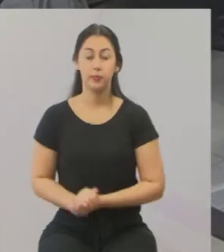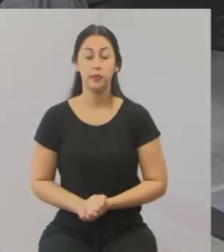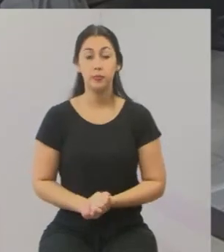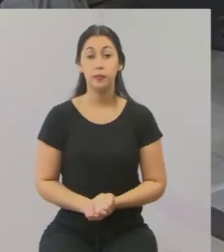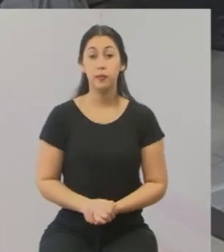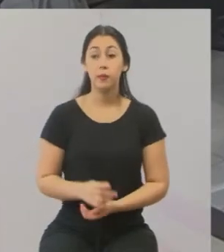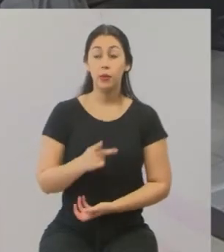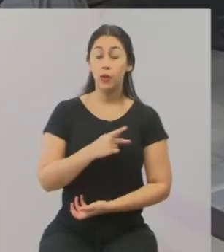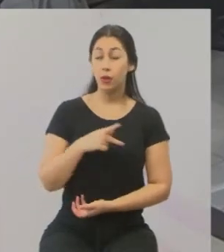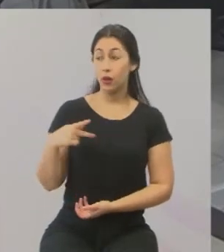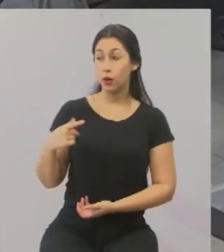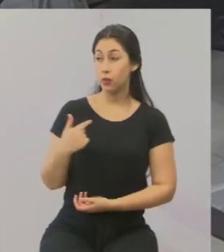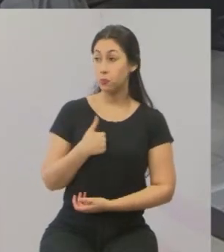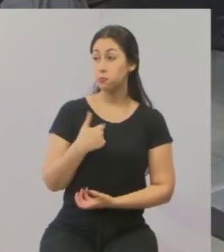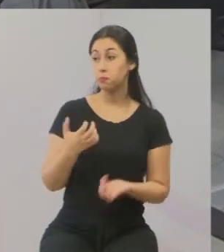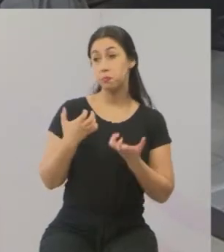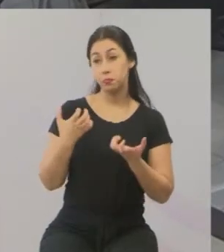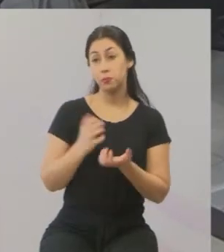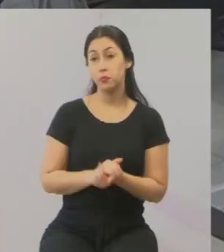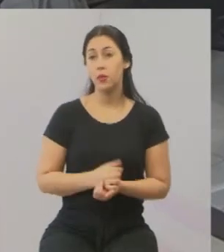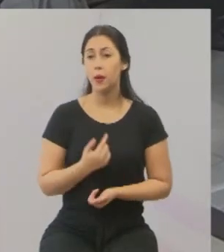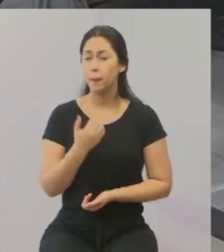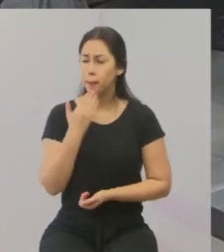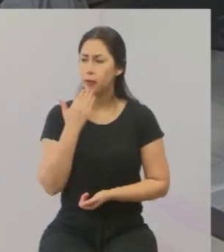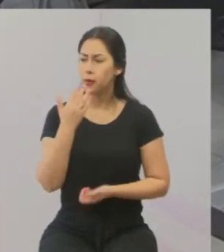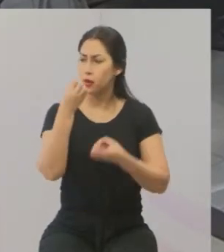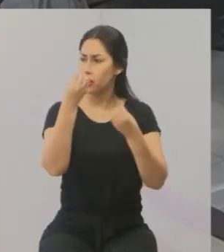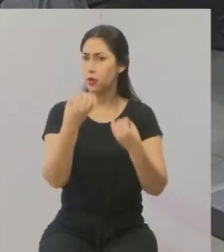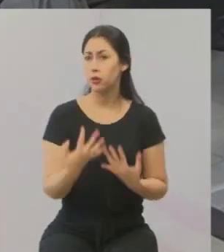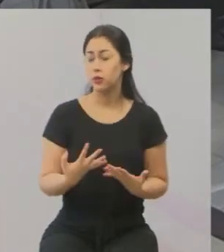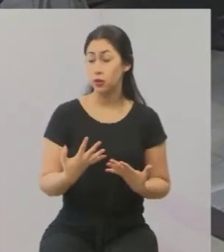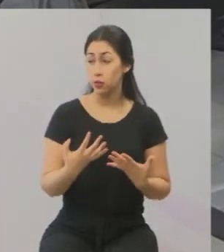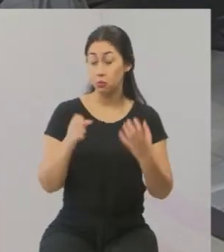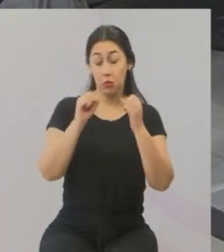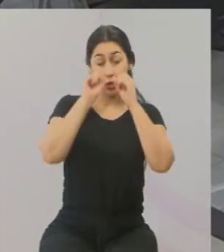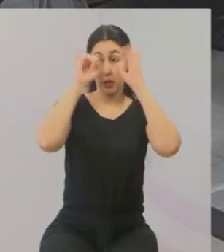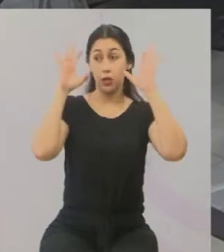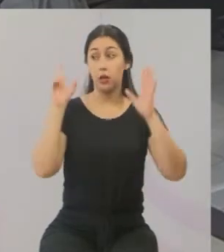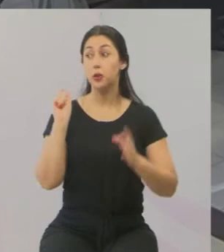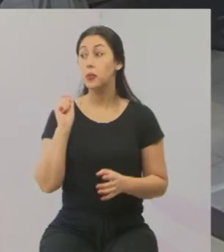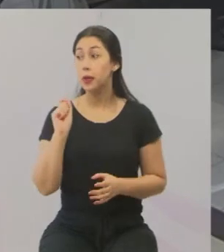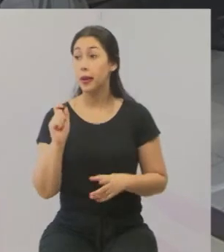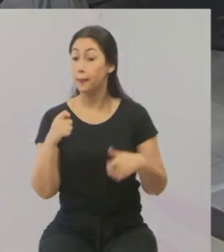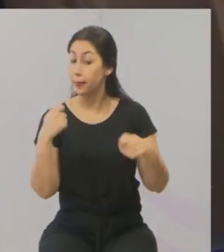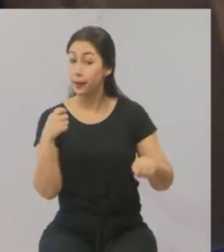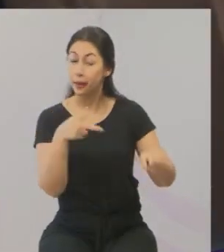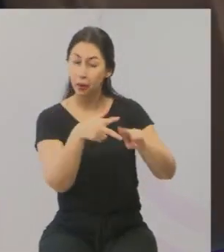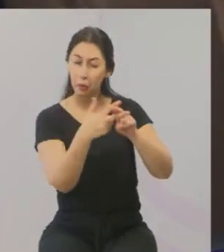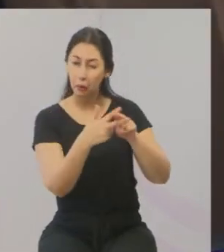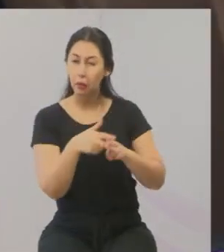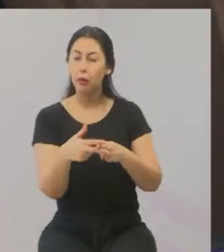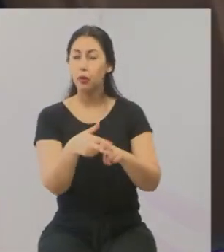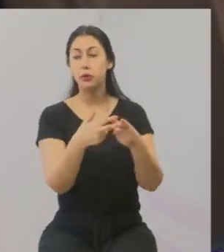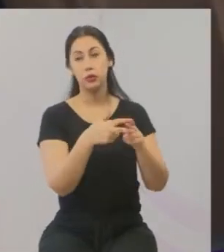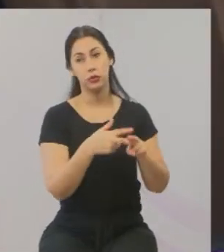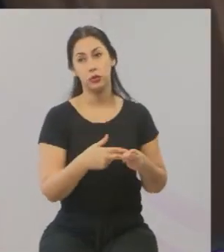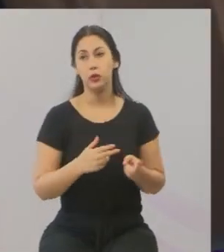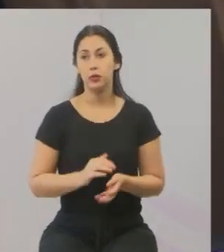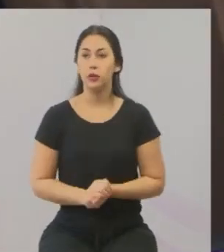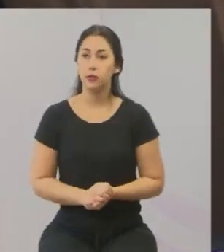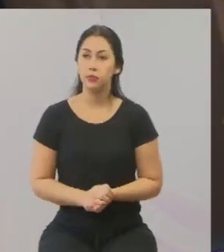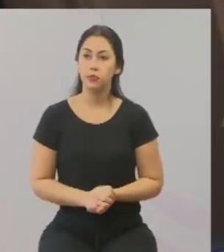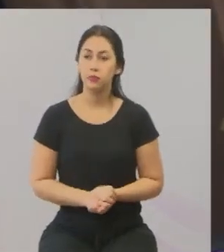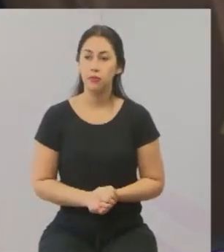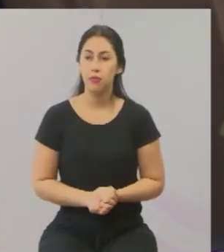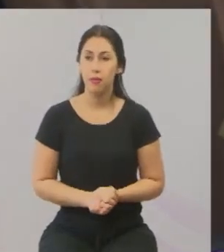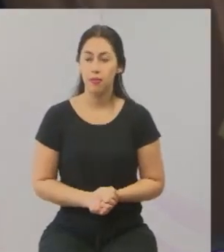Senhor presidente, eu queria pedir de informação, está bem claro que é correções e revisões no que foi feito até o momento. E